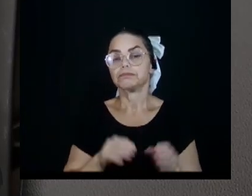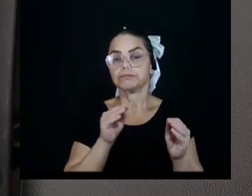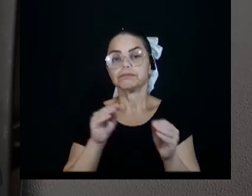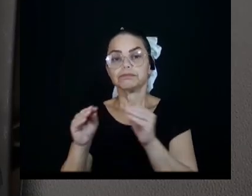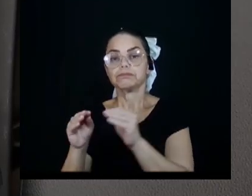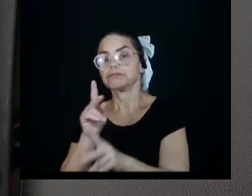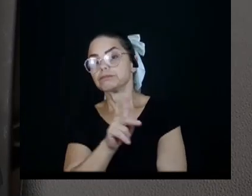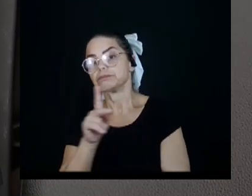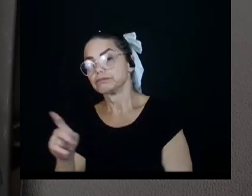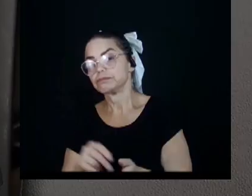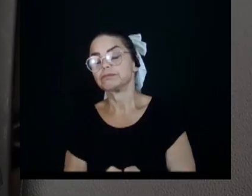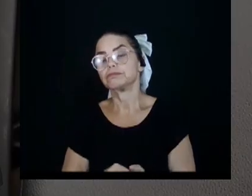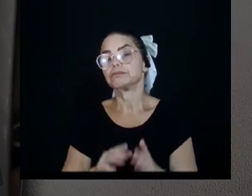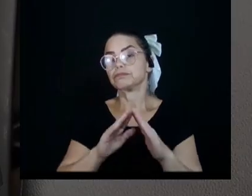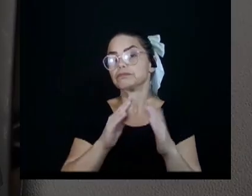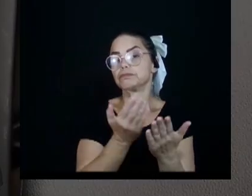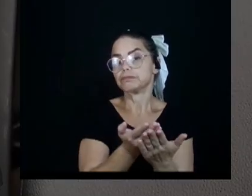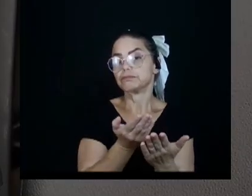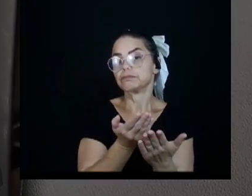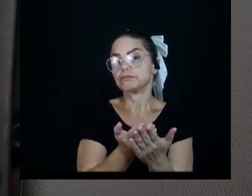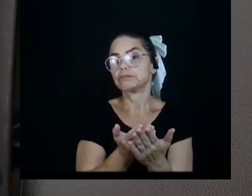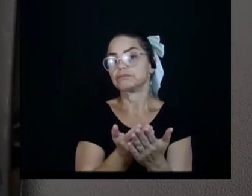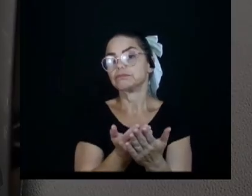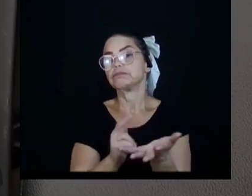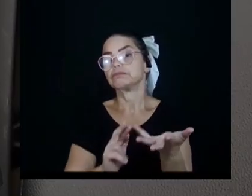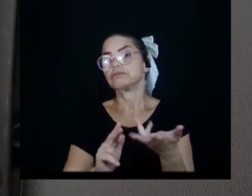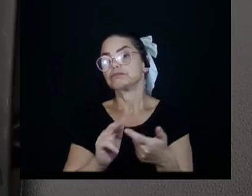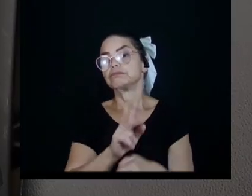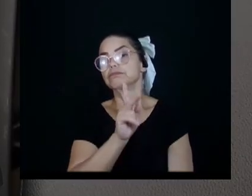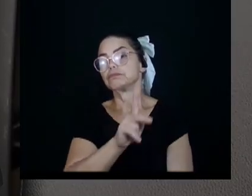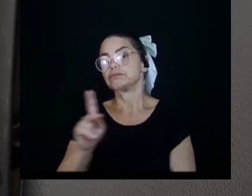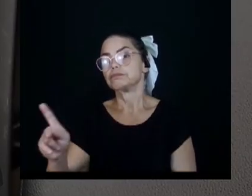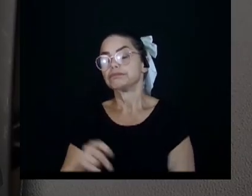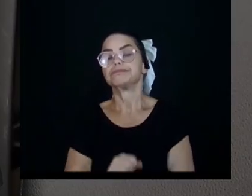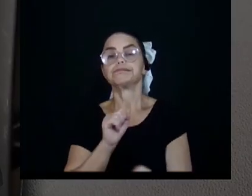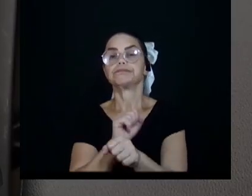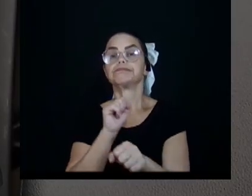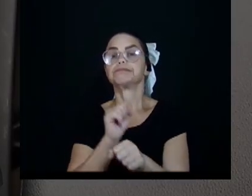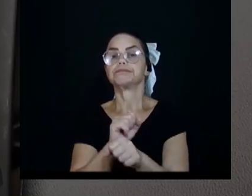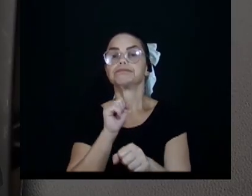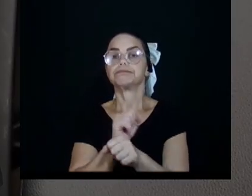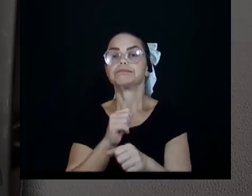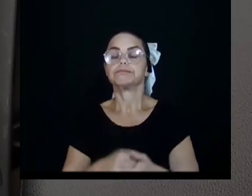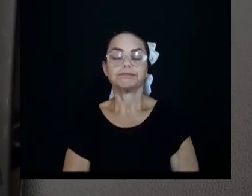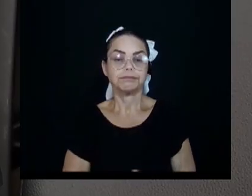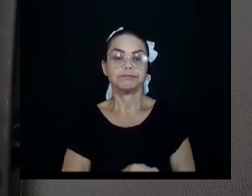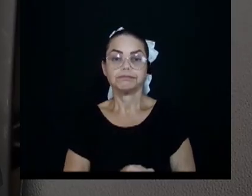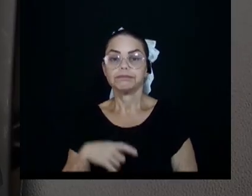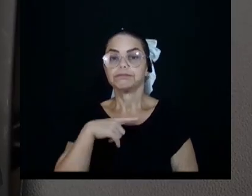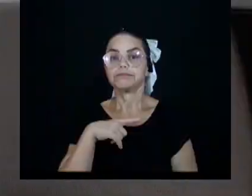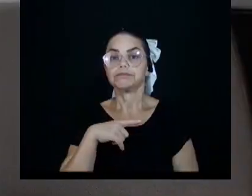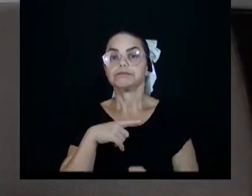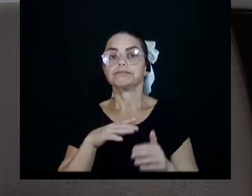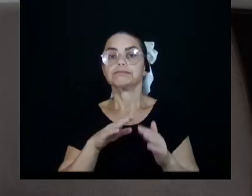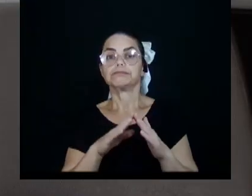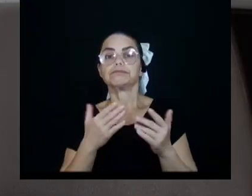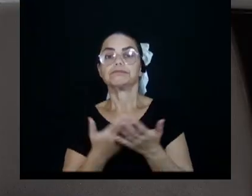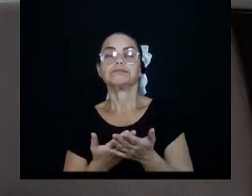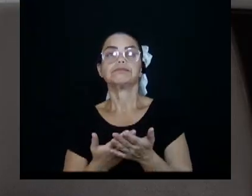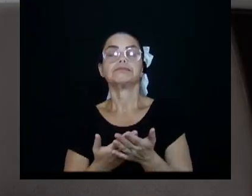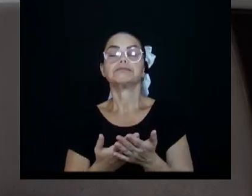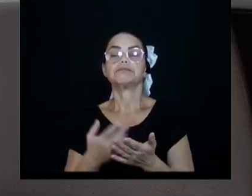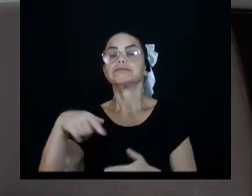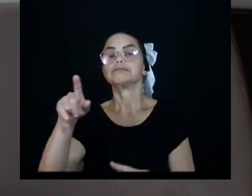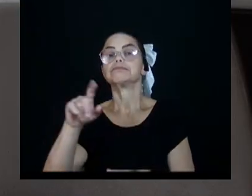escolas e muitos professores ainda estão esperando, aguardando para que escolas irão. Isso causa